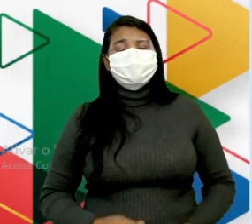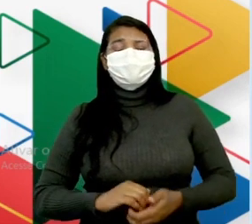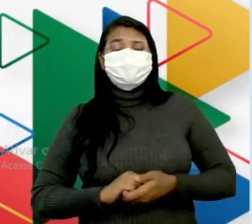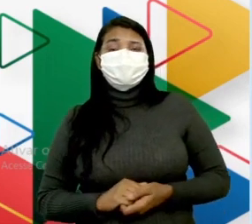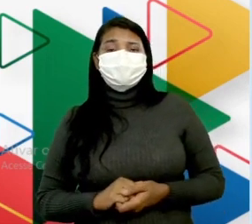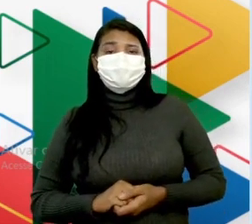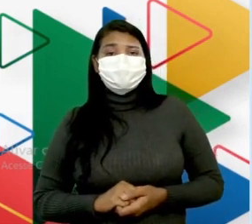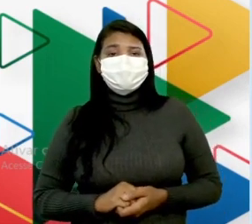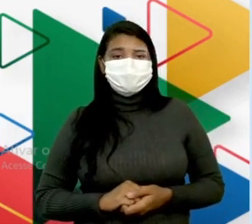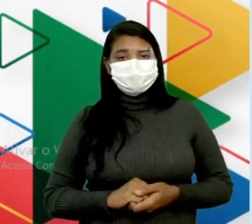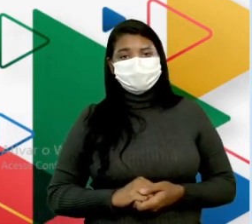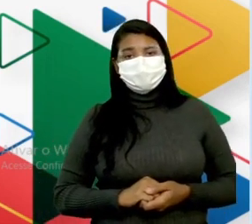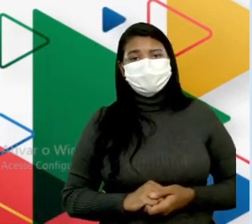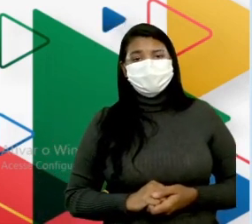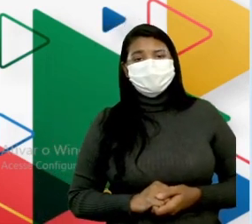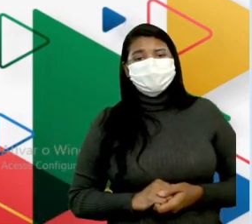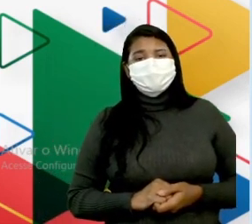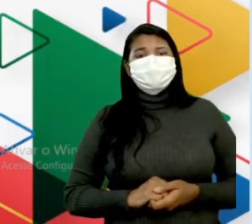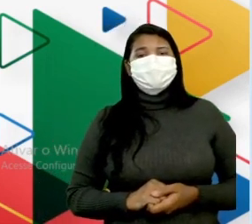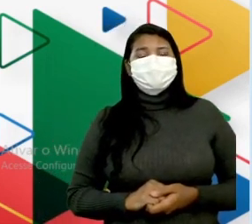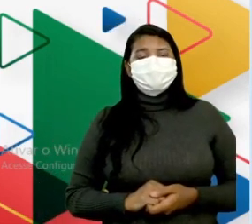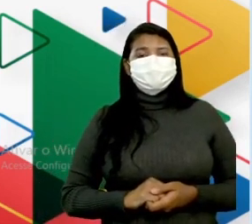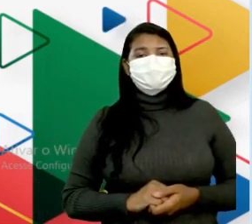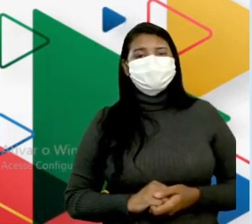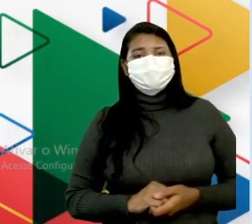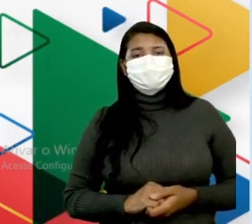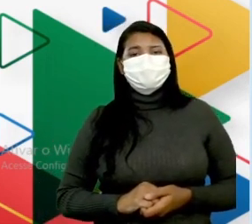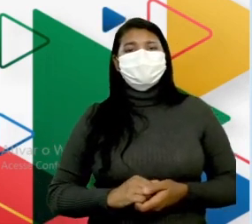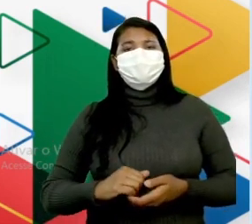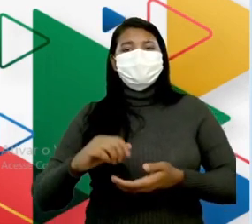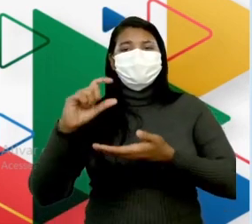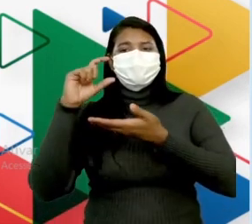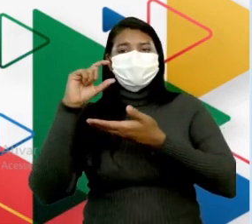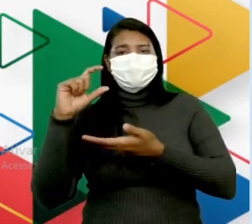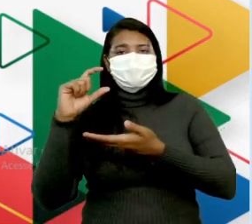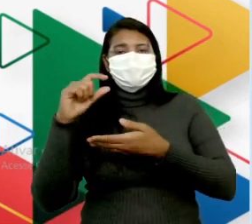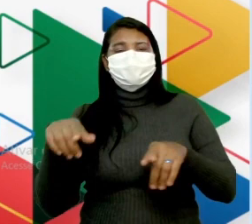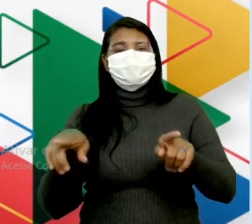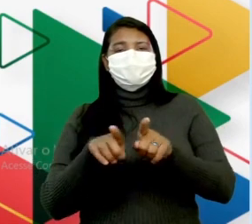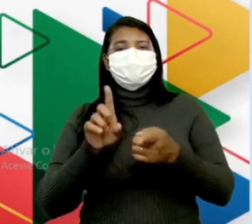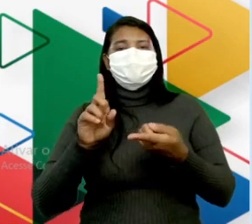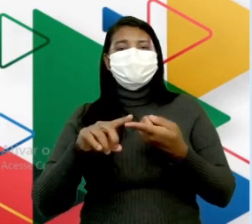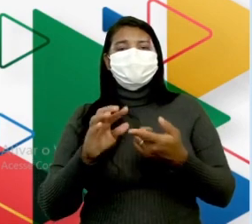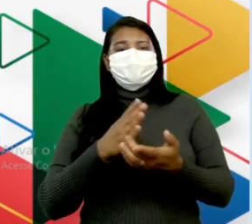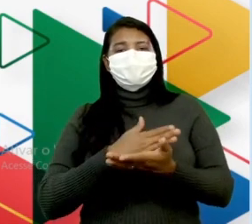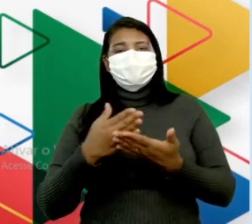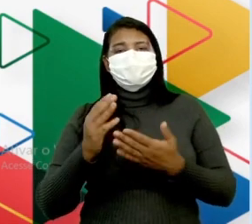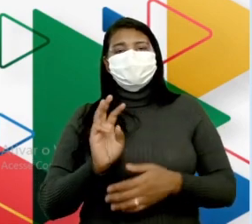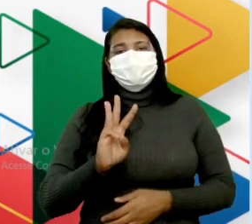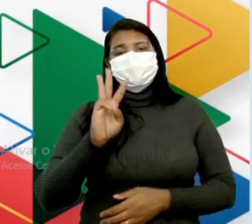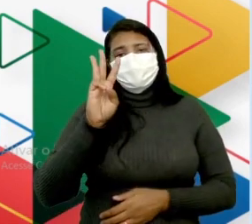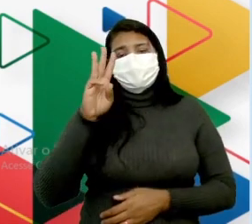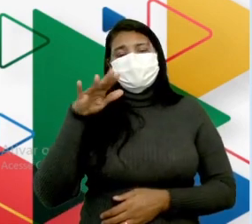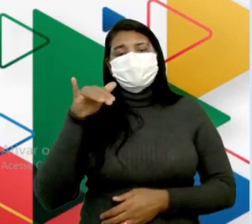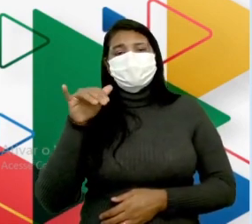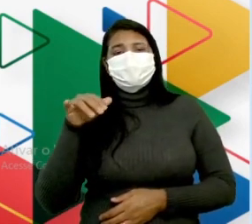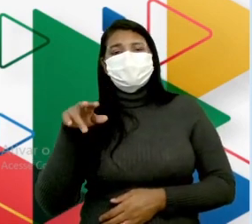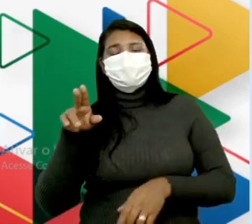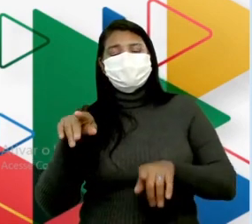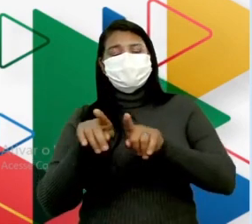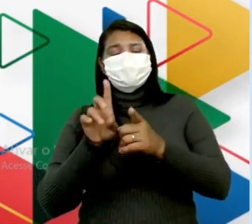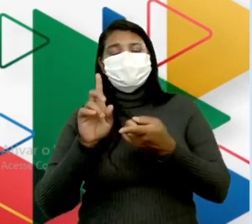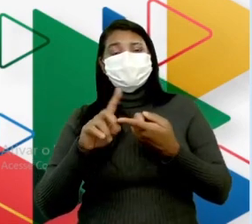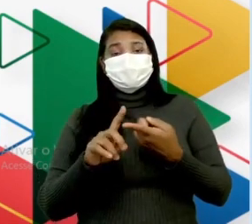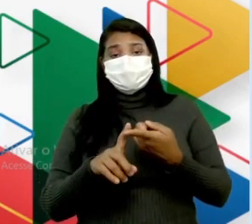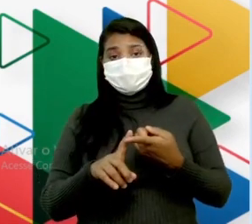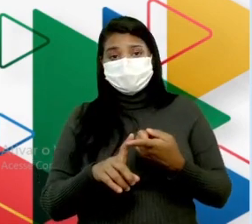WH word, né? São palavras que começam com W, WH,